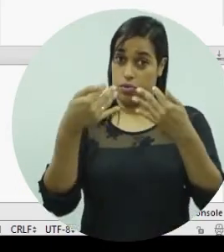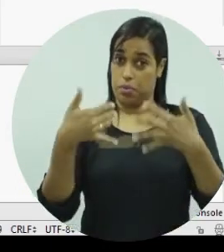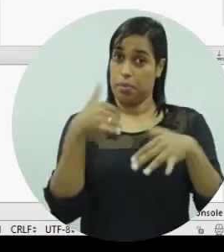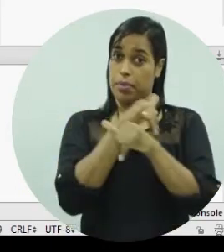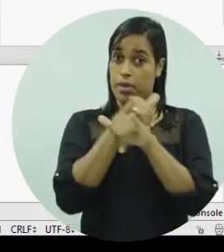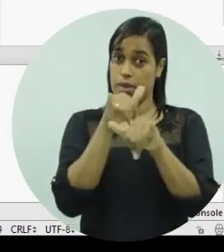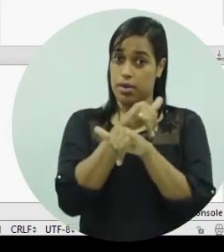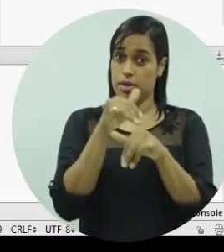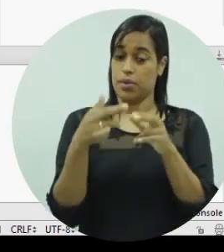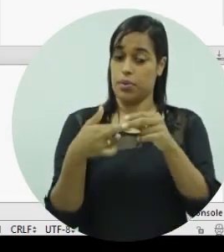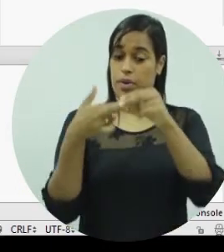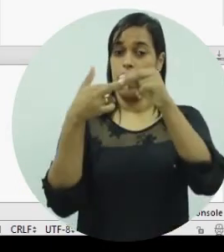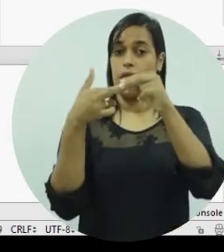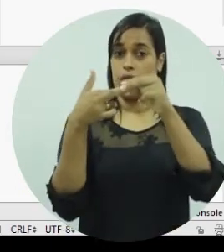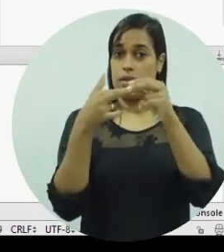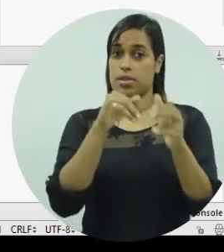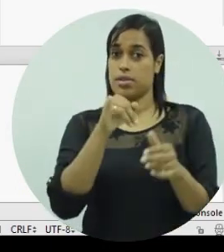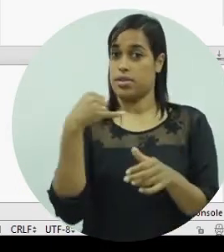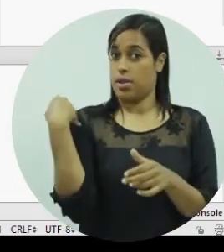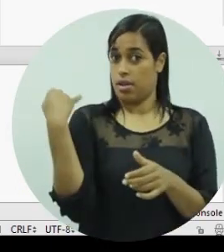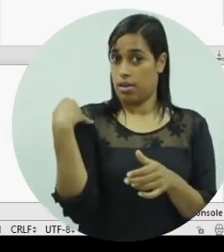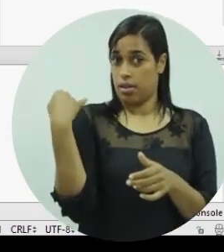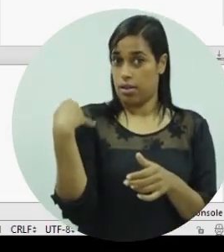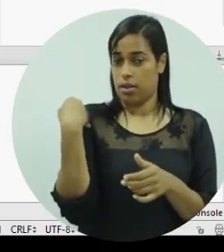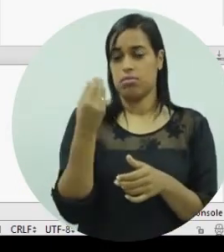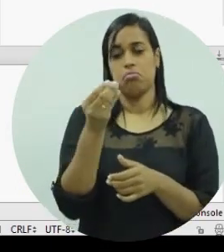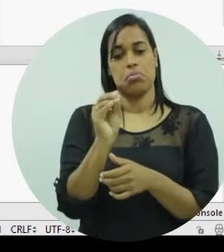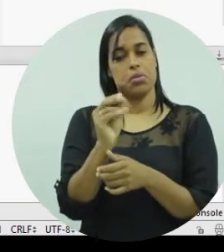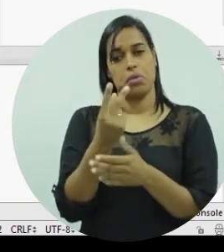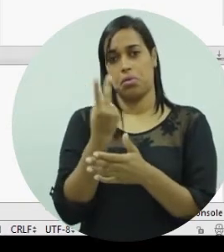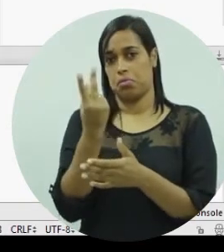referência idade e colocando o valor